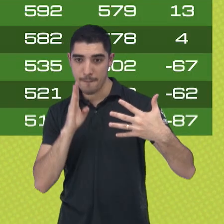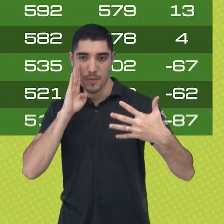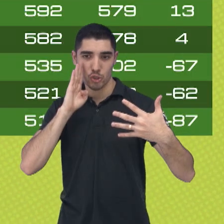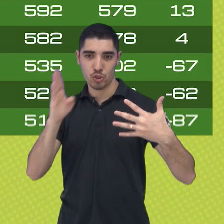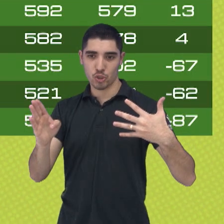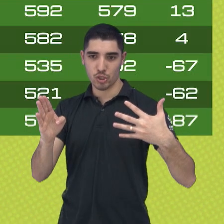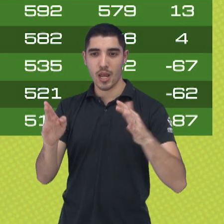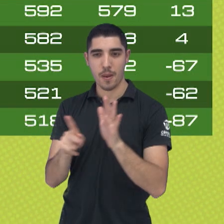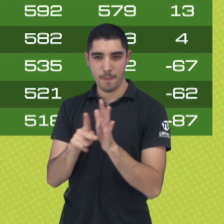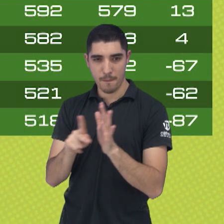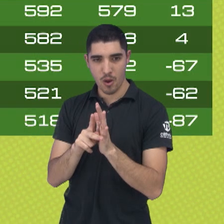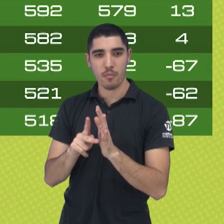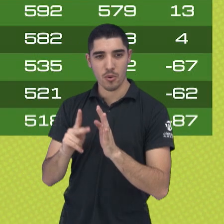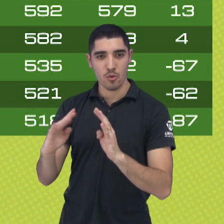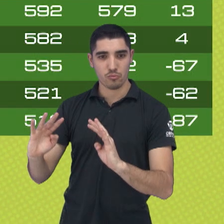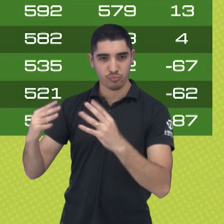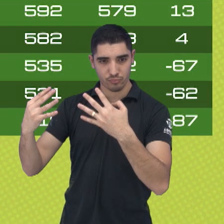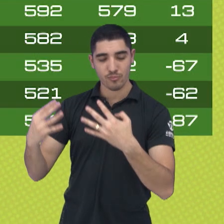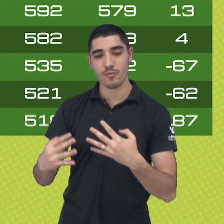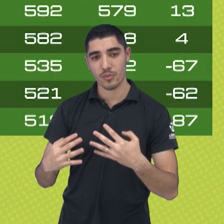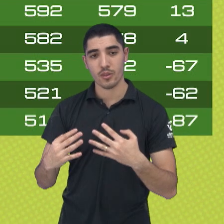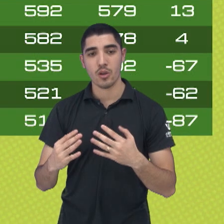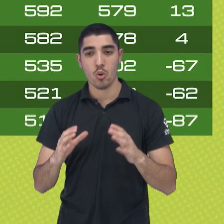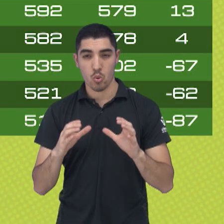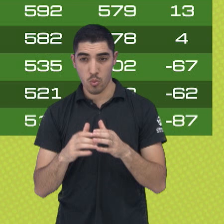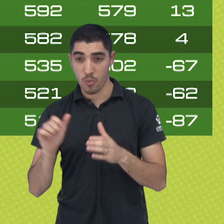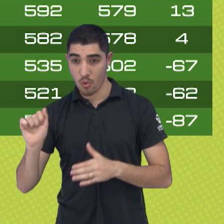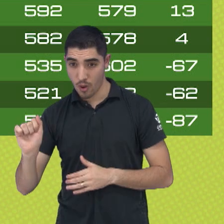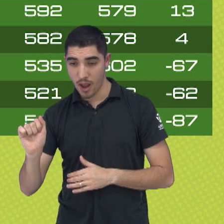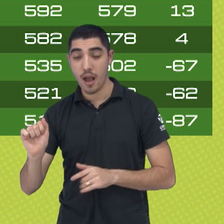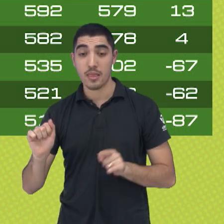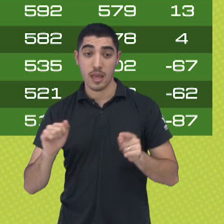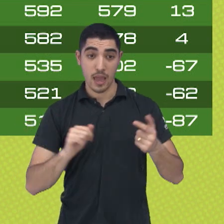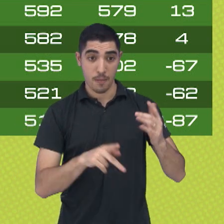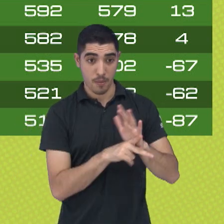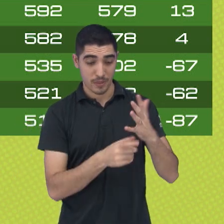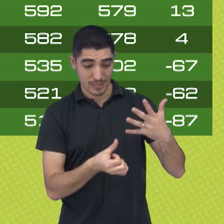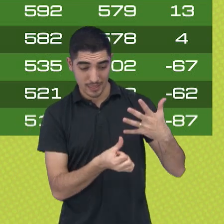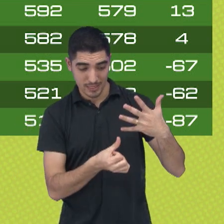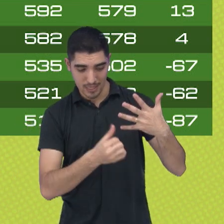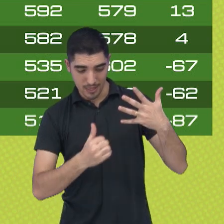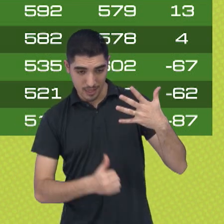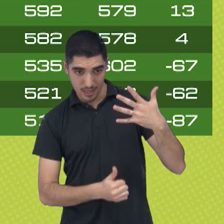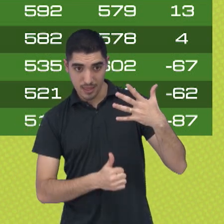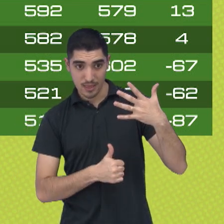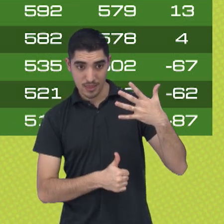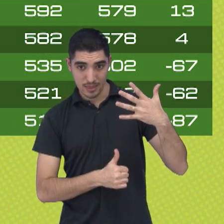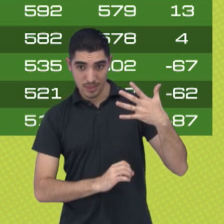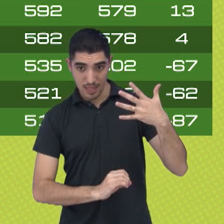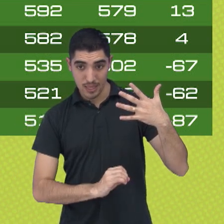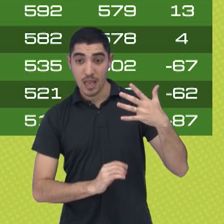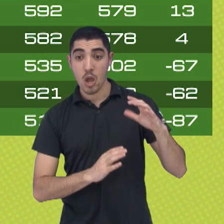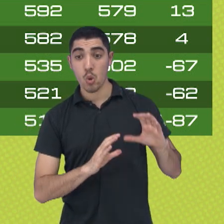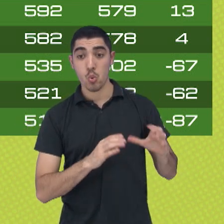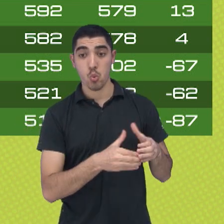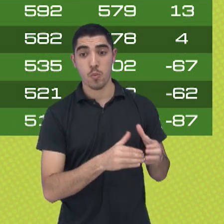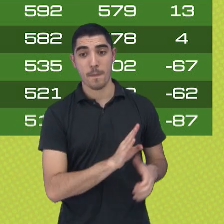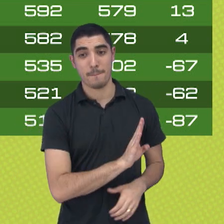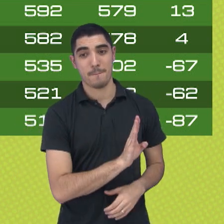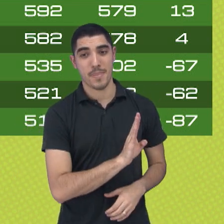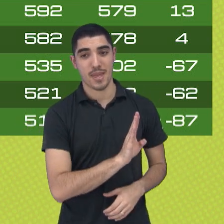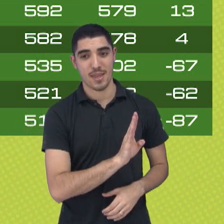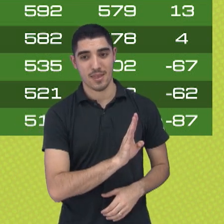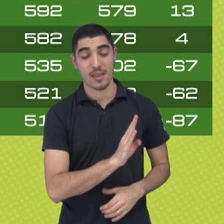de realinhamento no grupo A, do 6º ao 10º, eles se classificam para o grupo B, por isso que é importante o São José ficar na